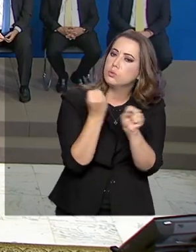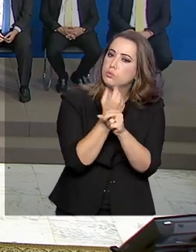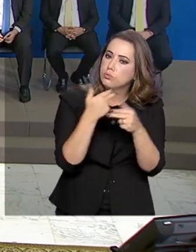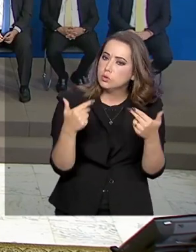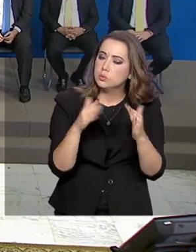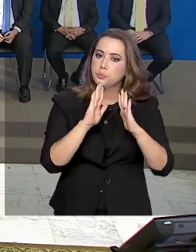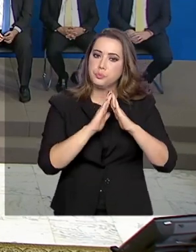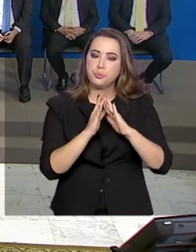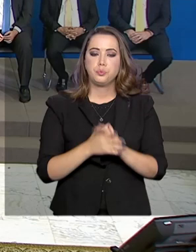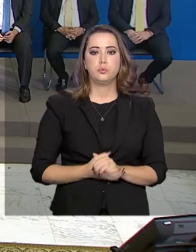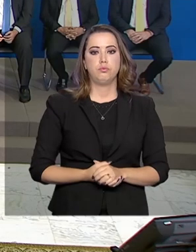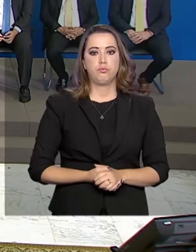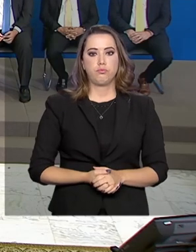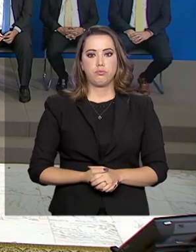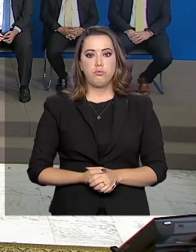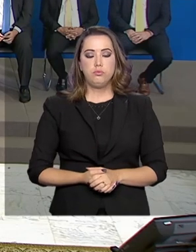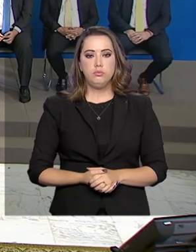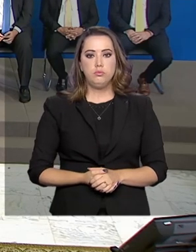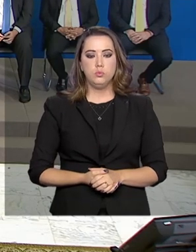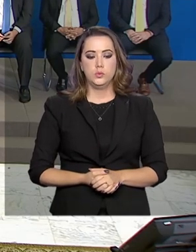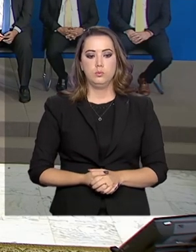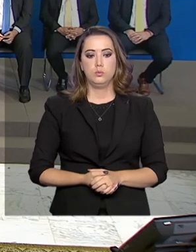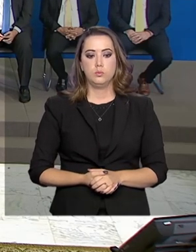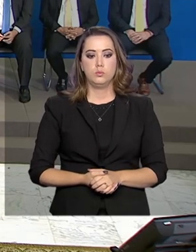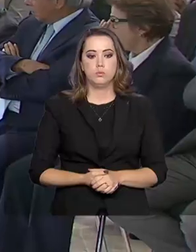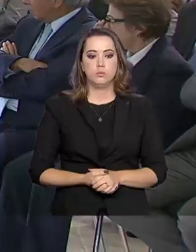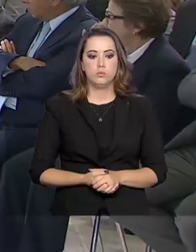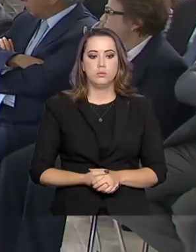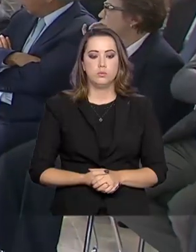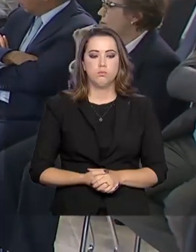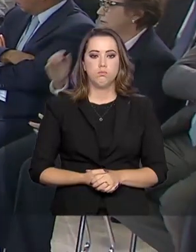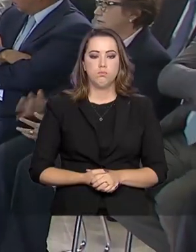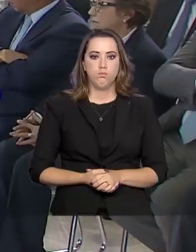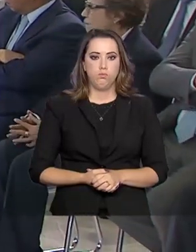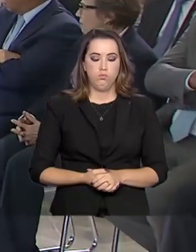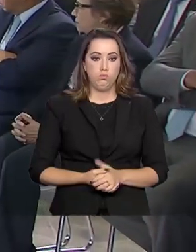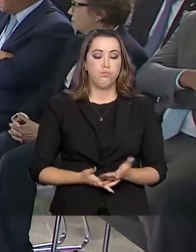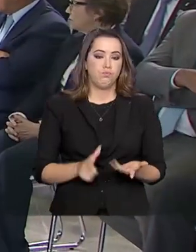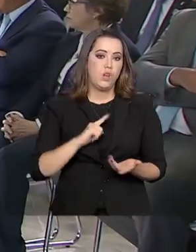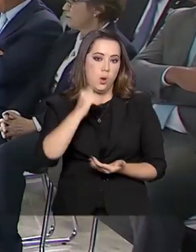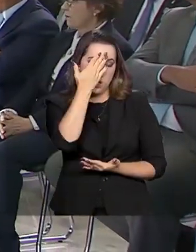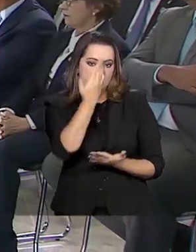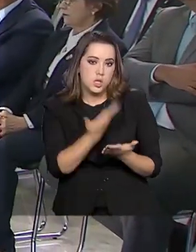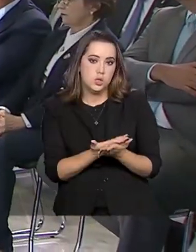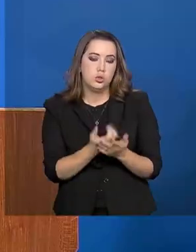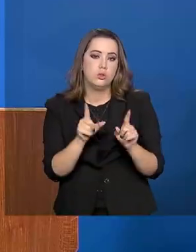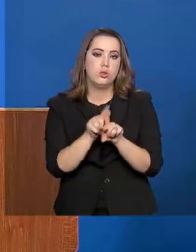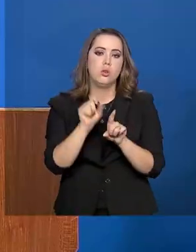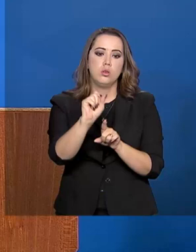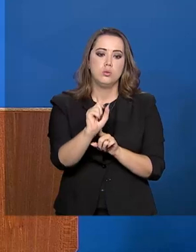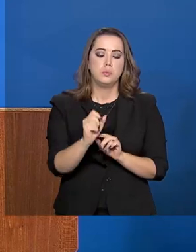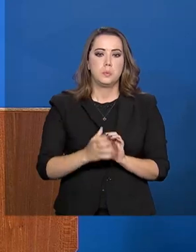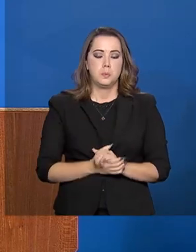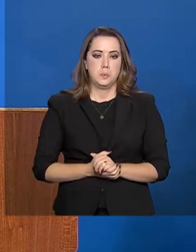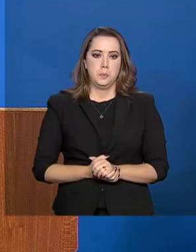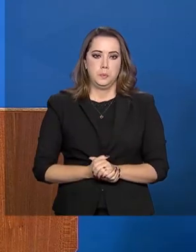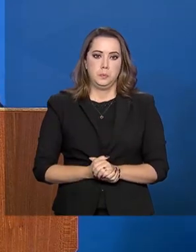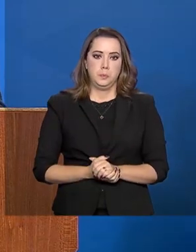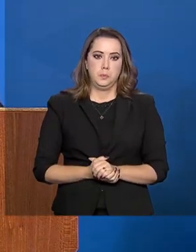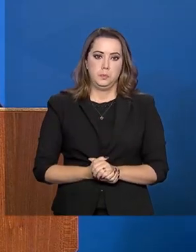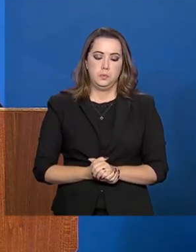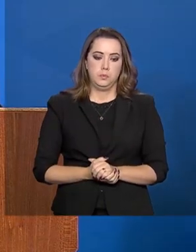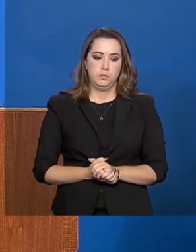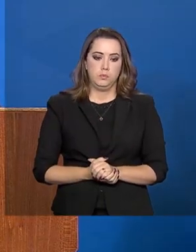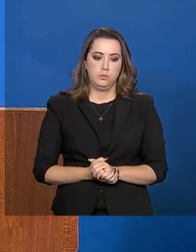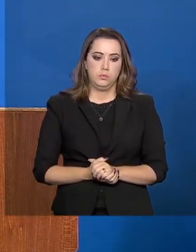urbana. É um ministério que tem capilaridade em todo o Brasil. Tenho certeza que o Marinho, a maneira como